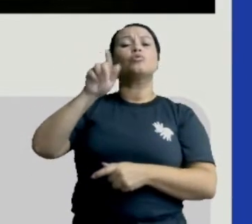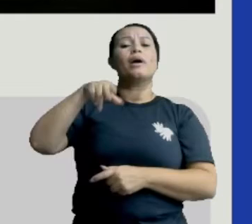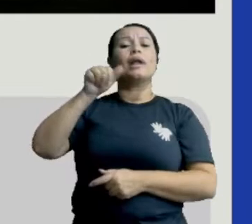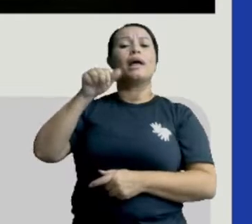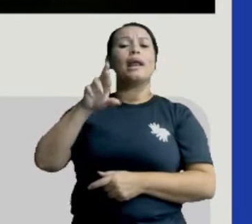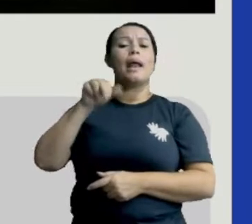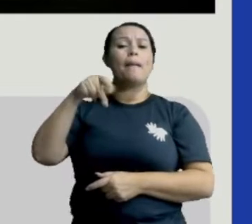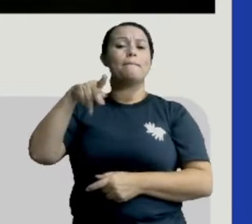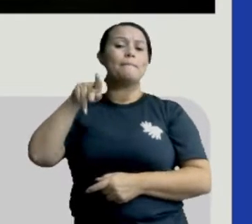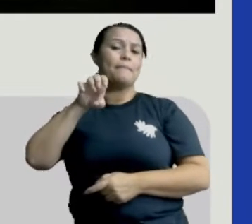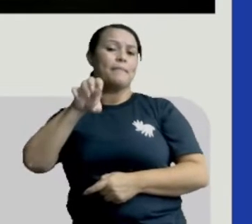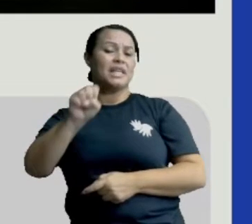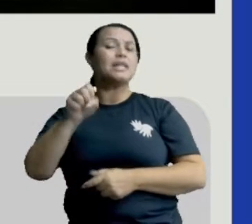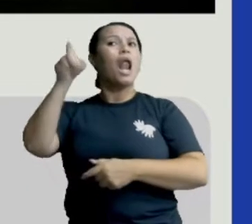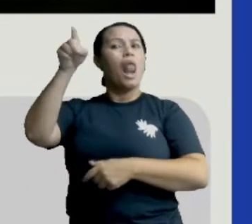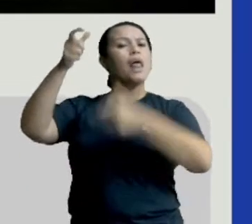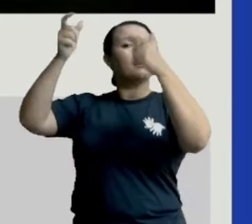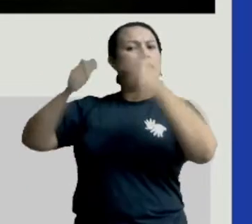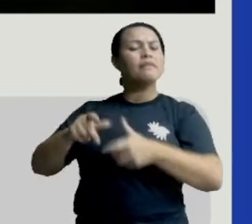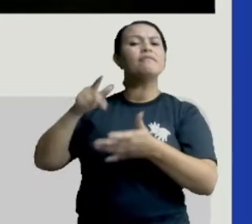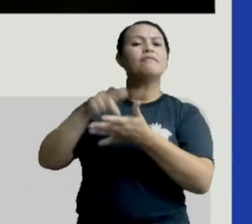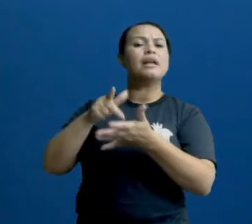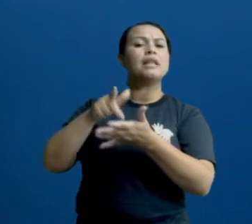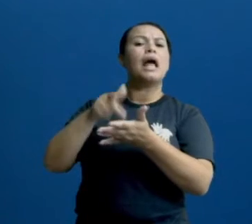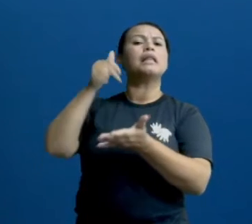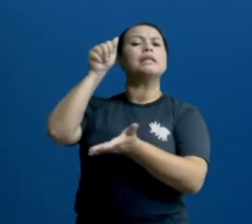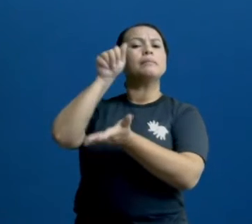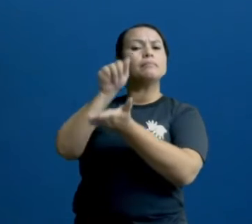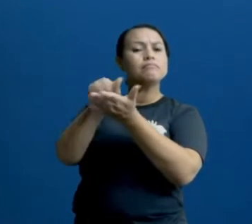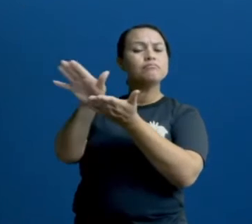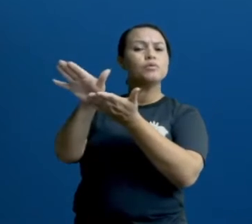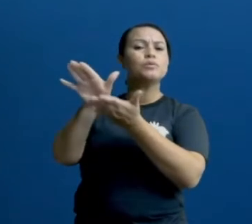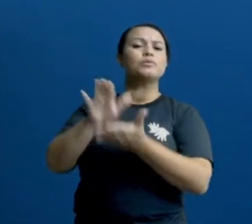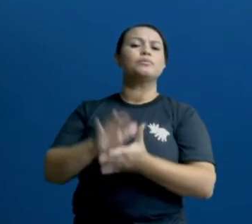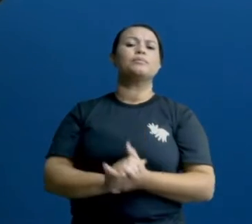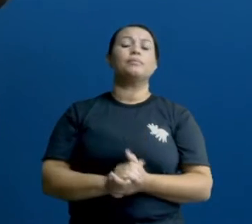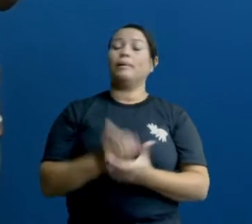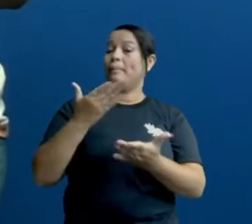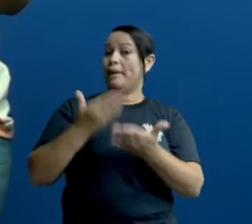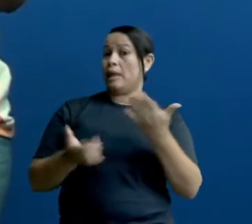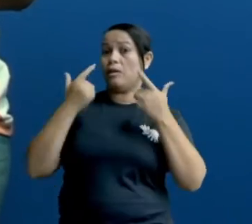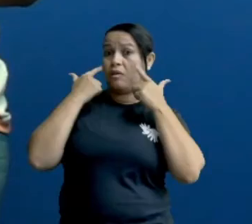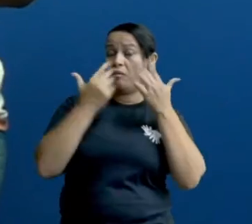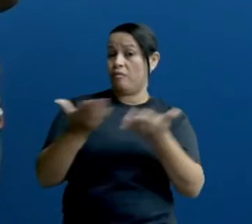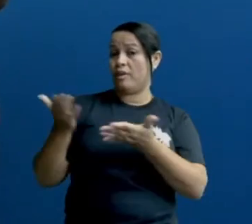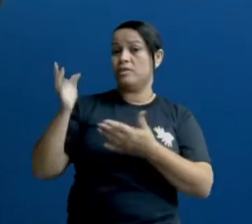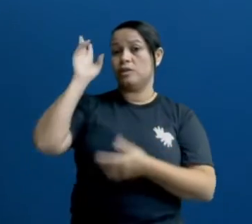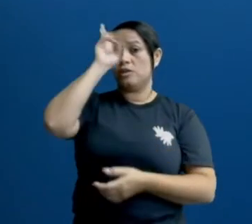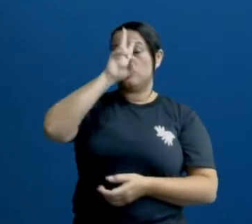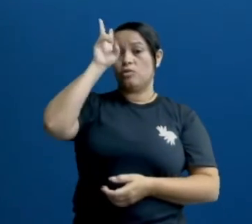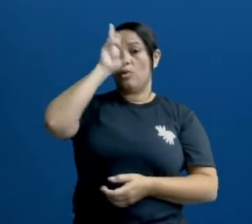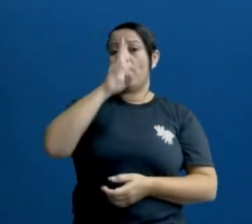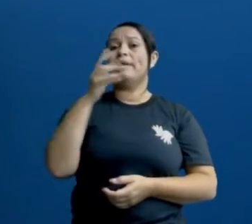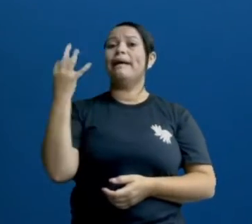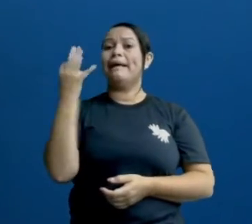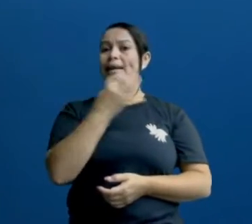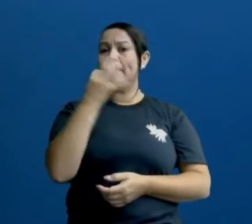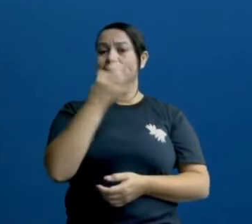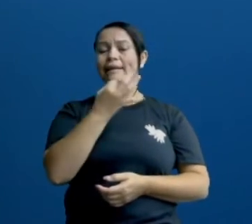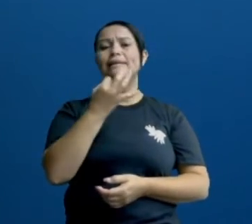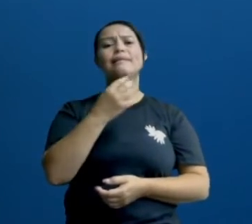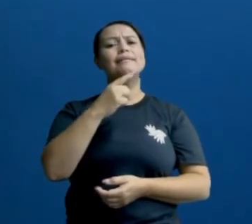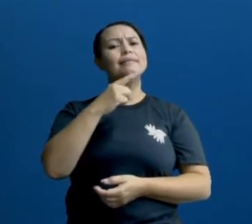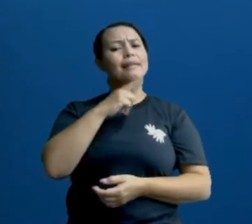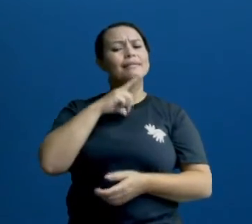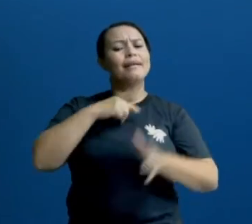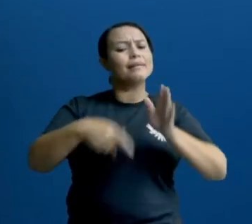onde foram definitivamente derrotados. Então vejam que história linda, faz parte da